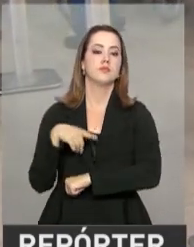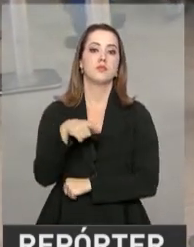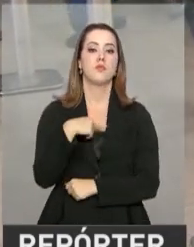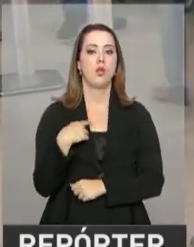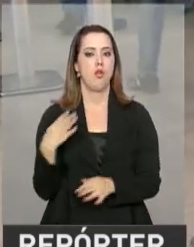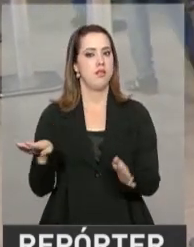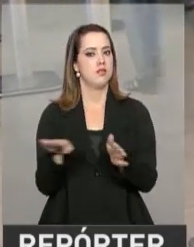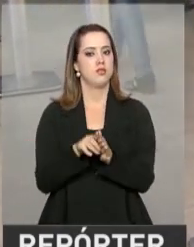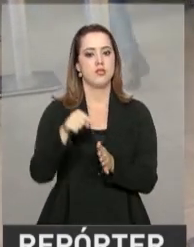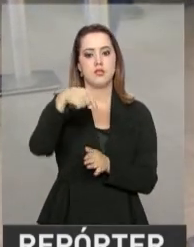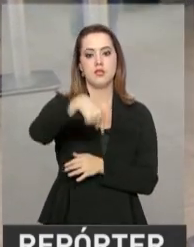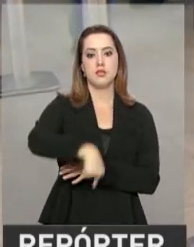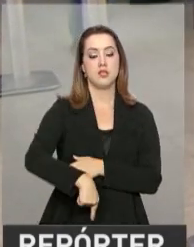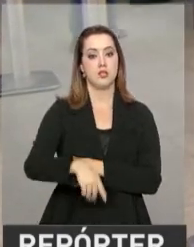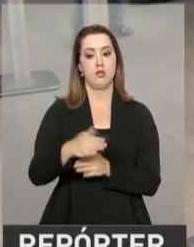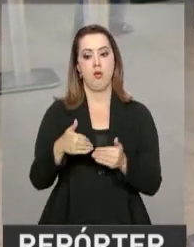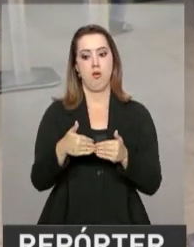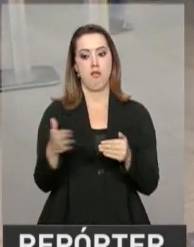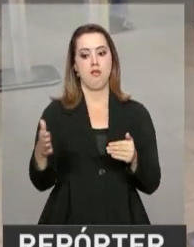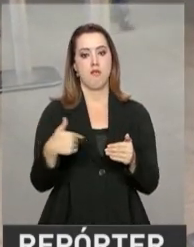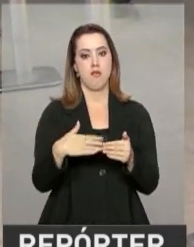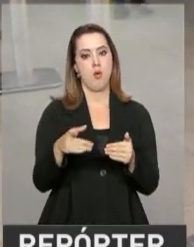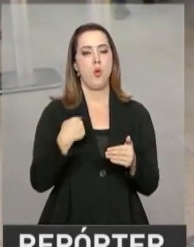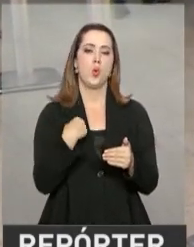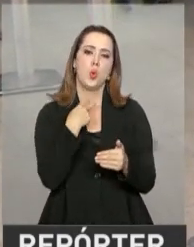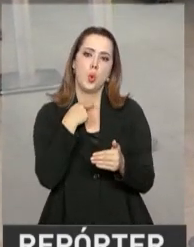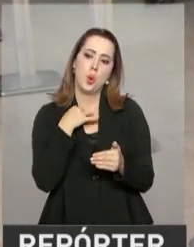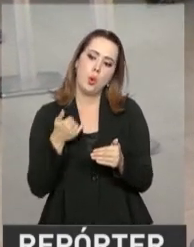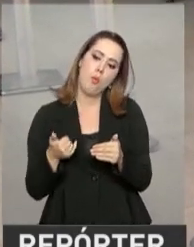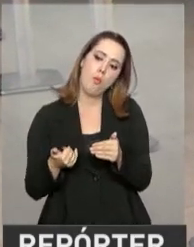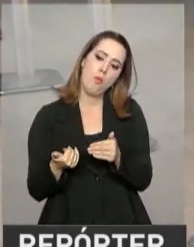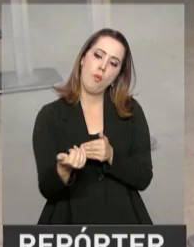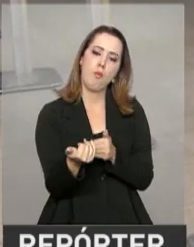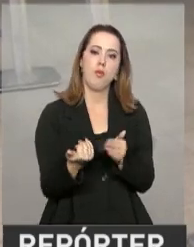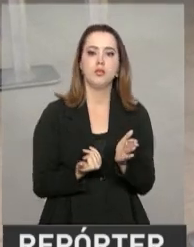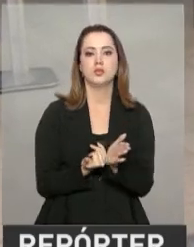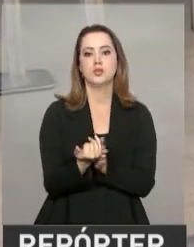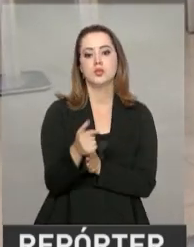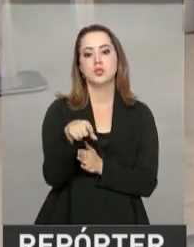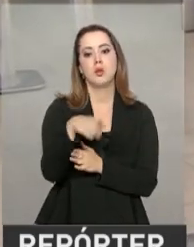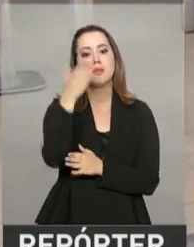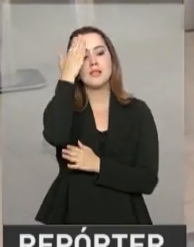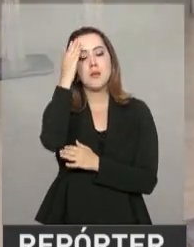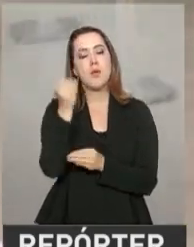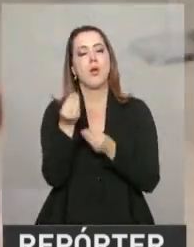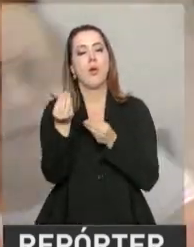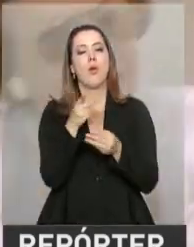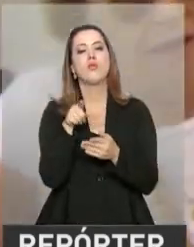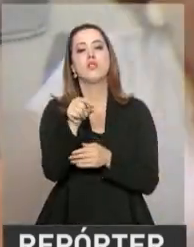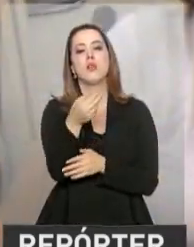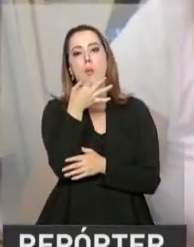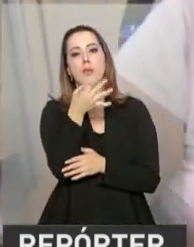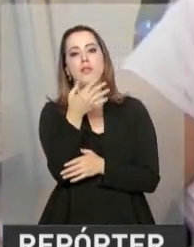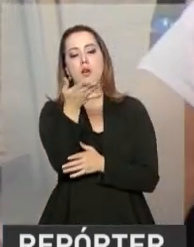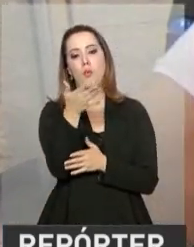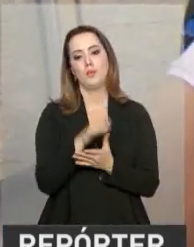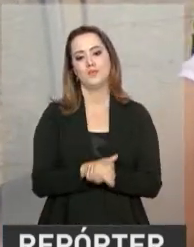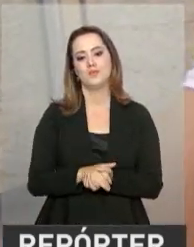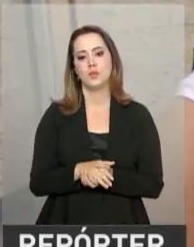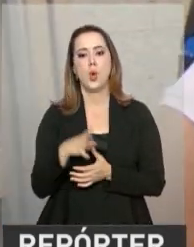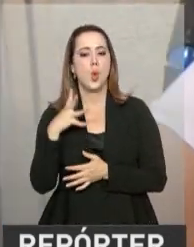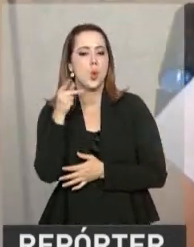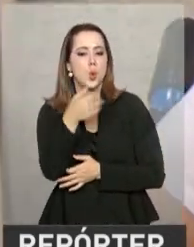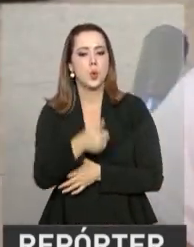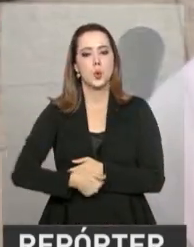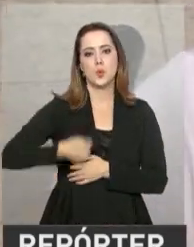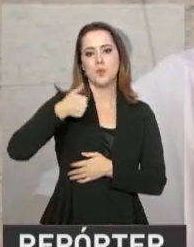ao portão de embarque no Aeroporto Santos Dumont. Daqui a gente não vai poder seguir com a dona Radiá, mas a gente vai saber dela como é que foi esse trajeto. Dona Radiá, tudo certo